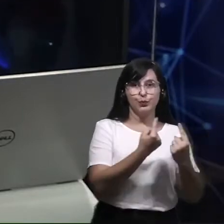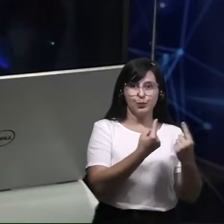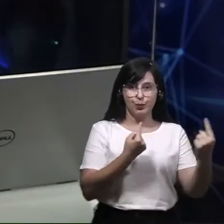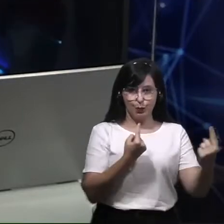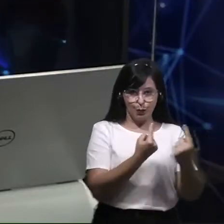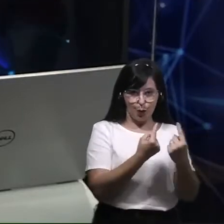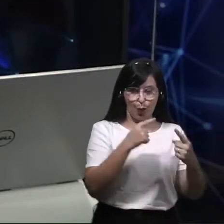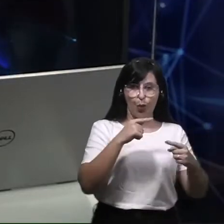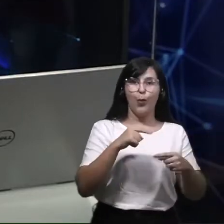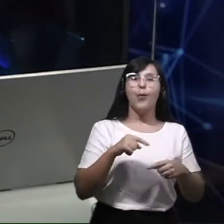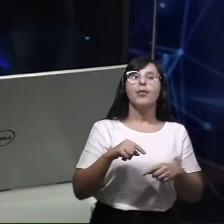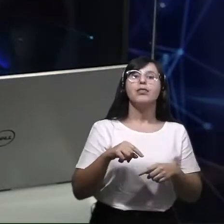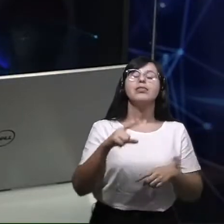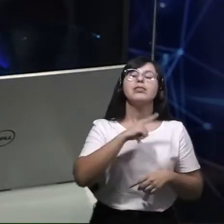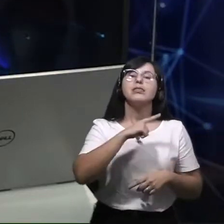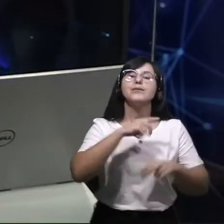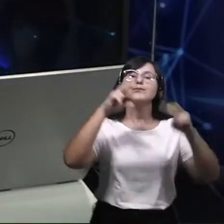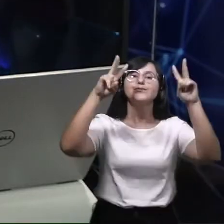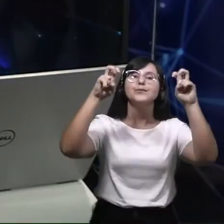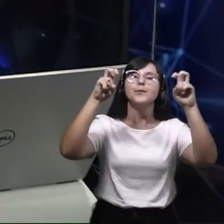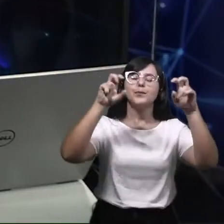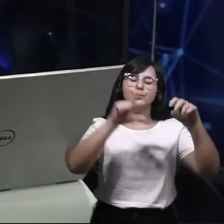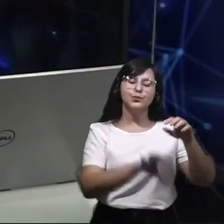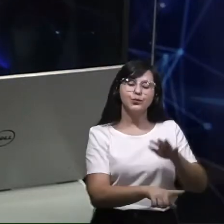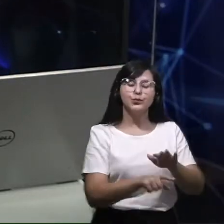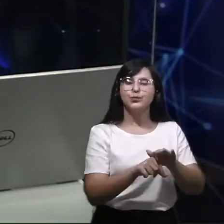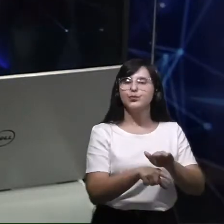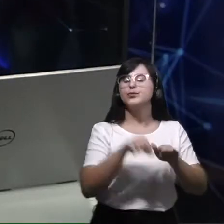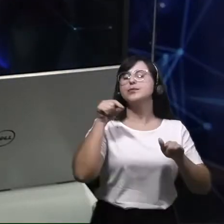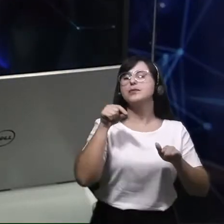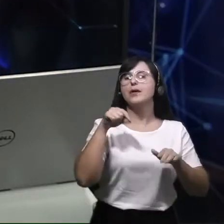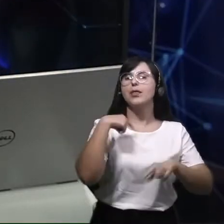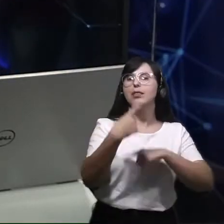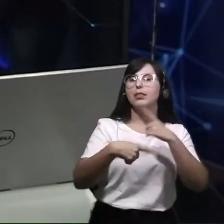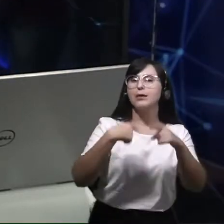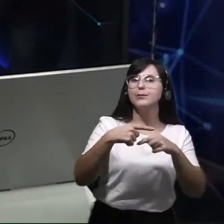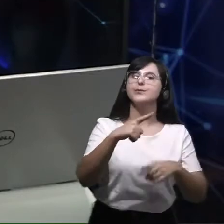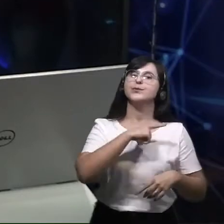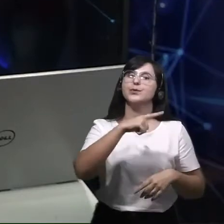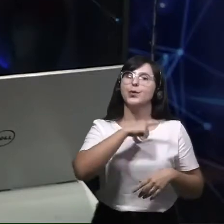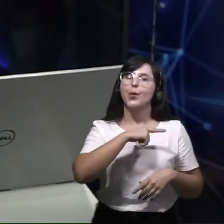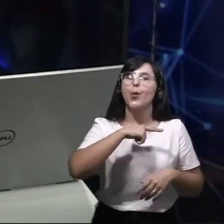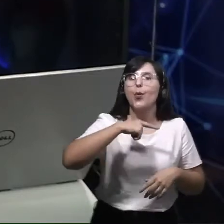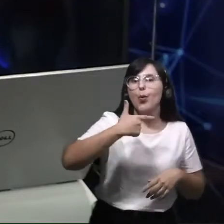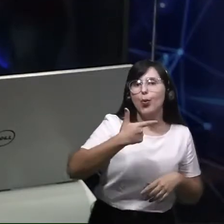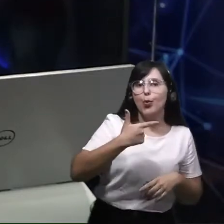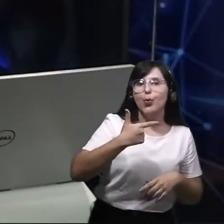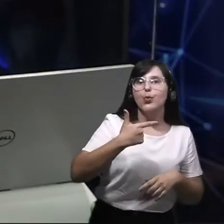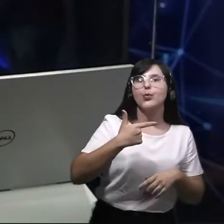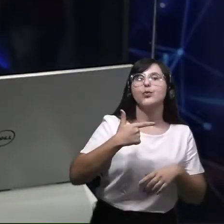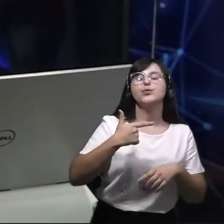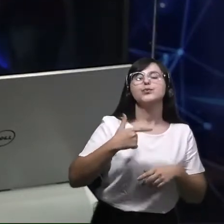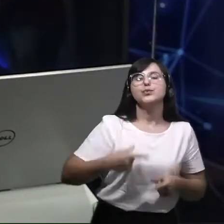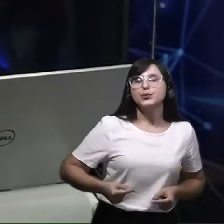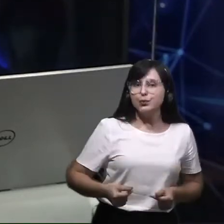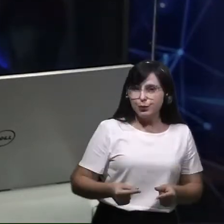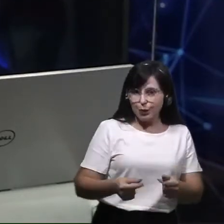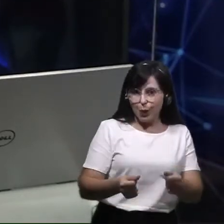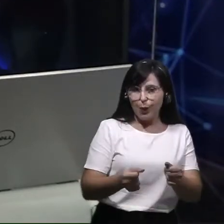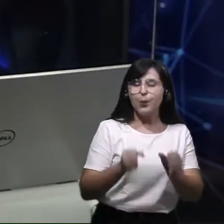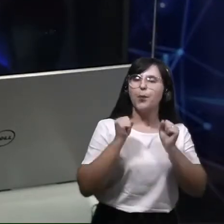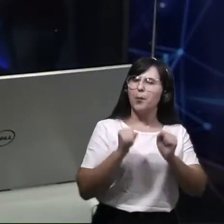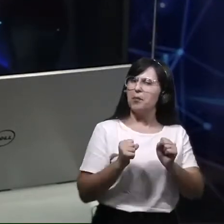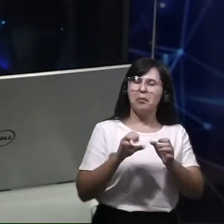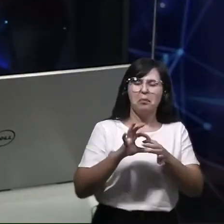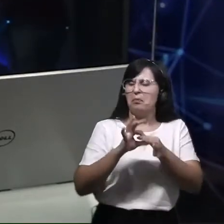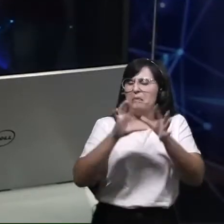estabelecidos através de sorteio. No bloco seguinte, nós vamos ter duas rodadas e essas duas rodadas seguirão com temas